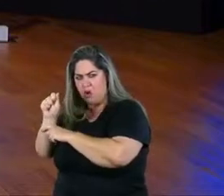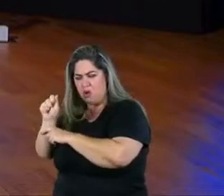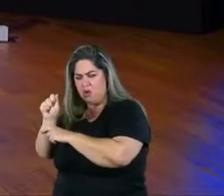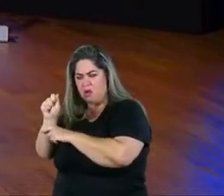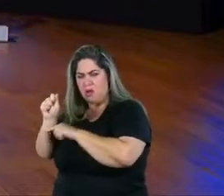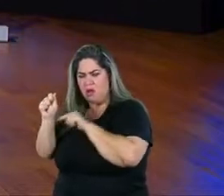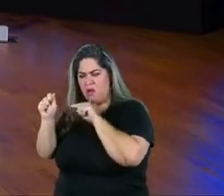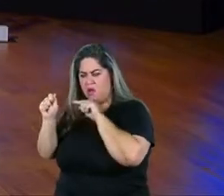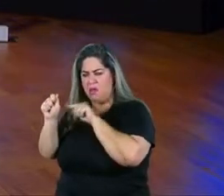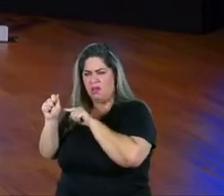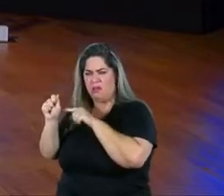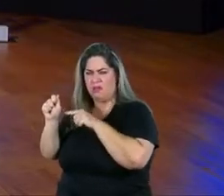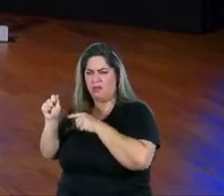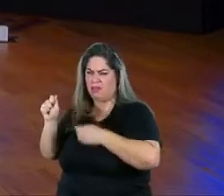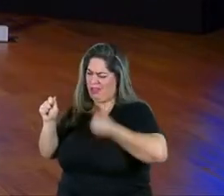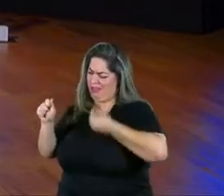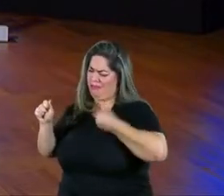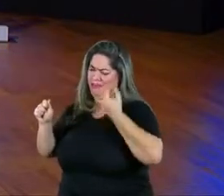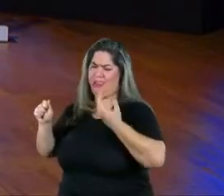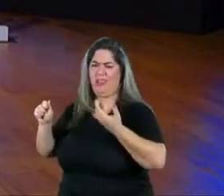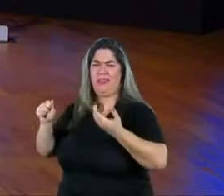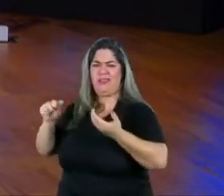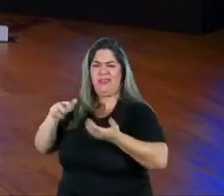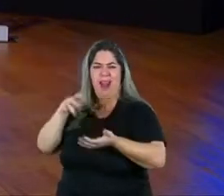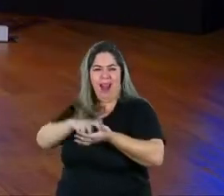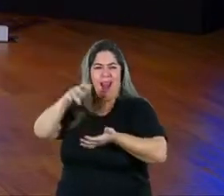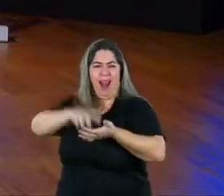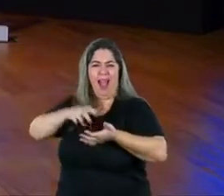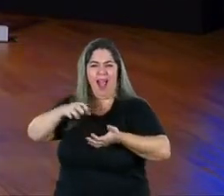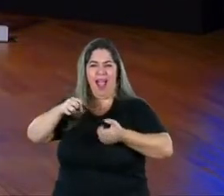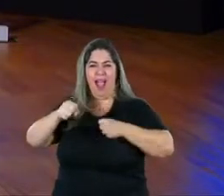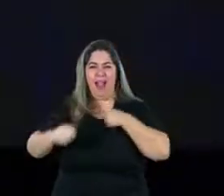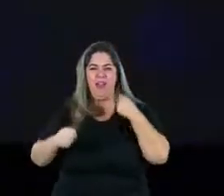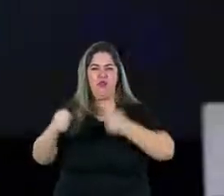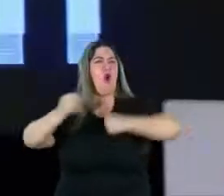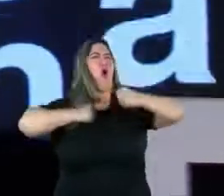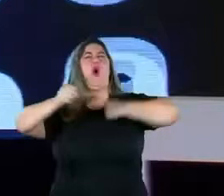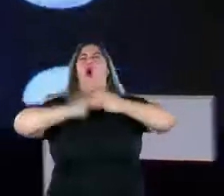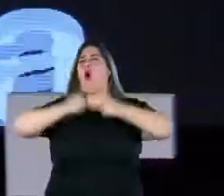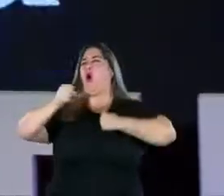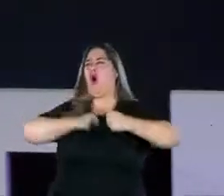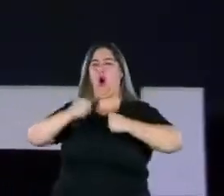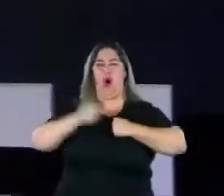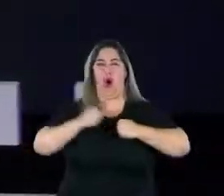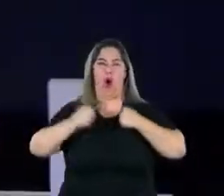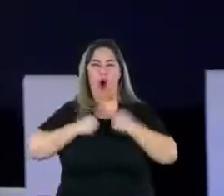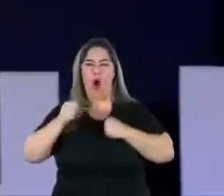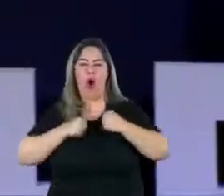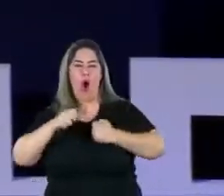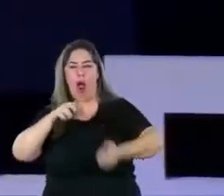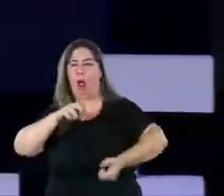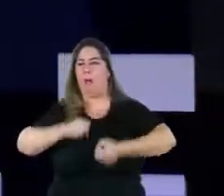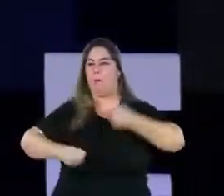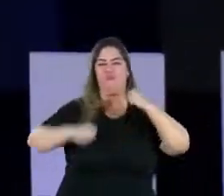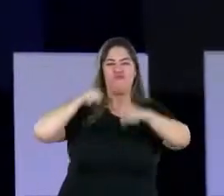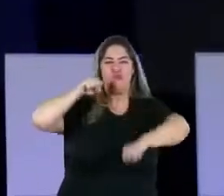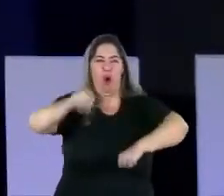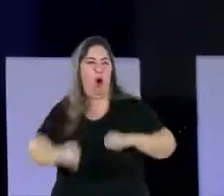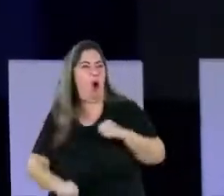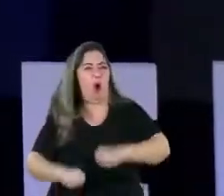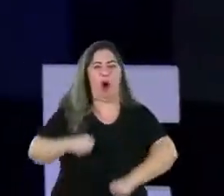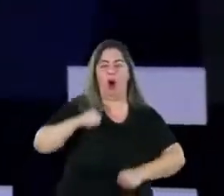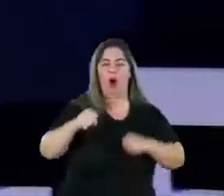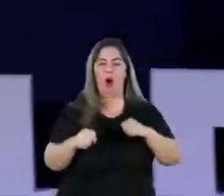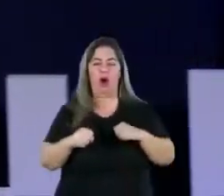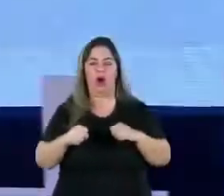pouco vivo demais, né? Pulando mais. Gorila. Parece até mais um macaco-aranha, né? Um macaco. Inclusive,